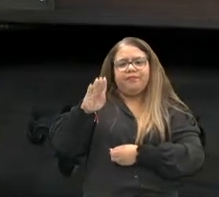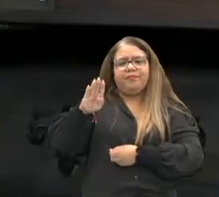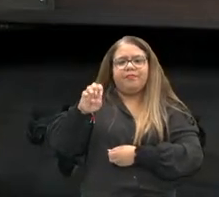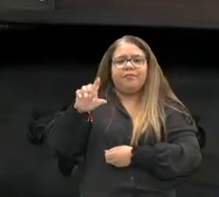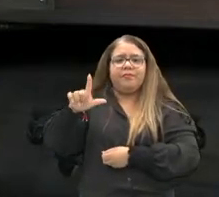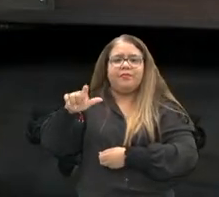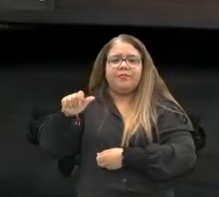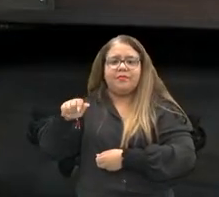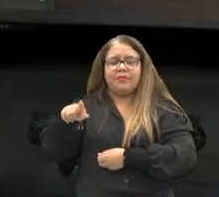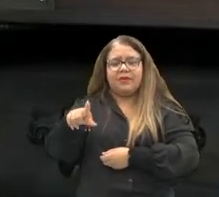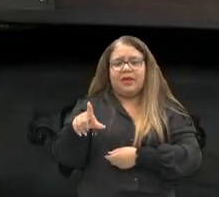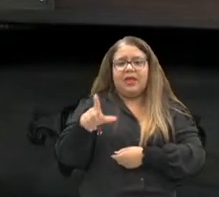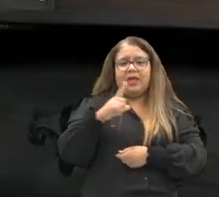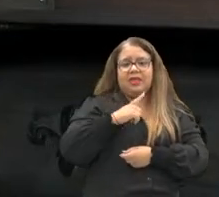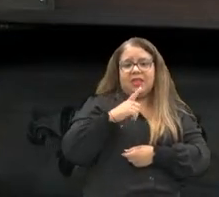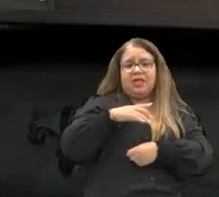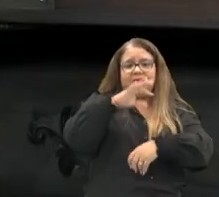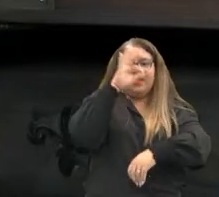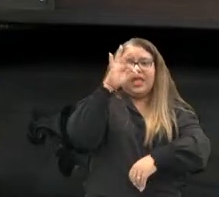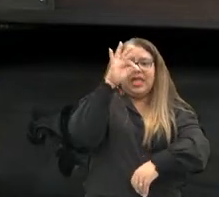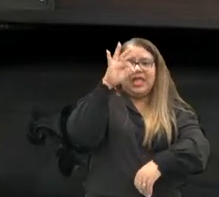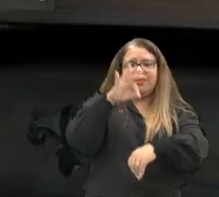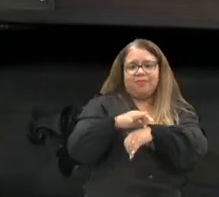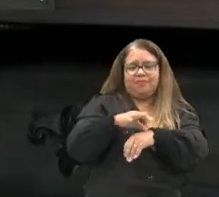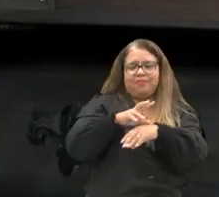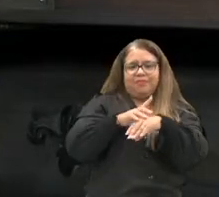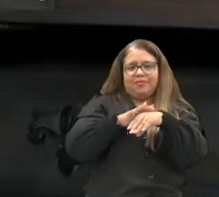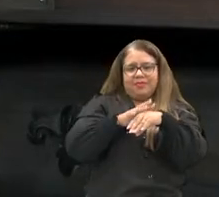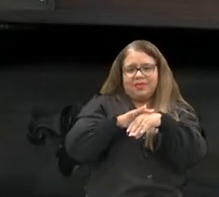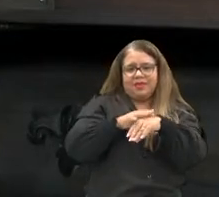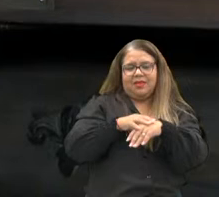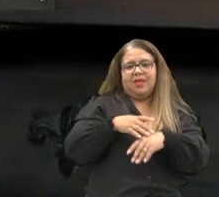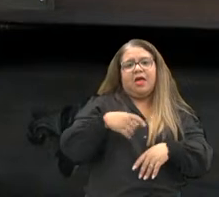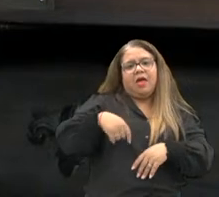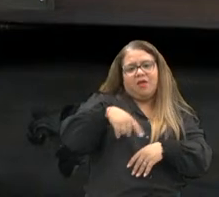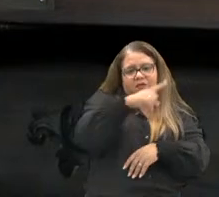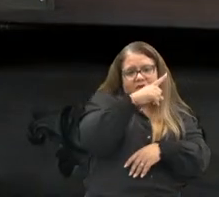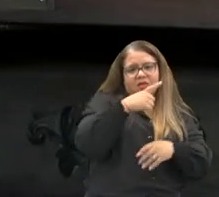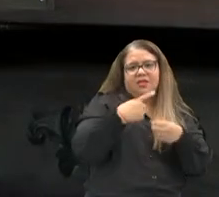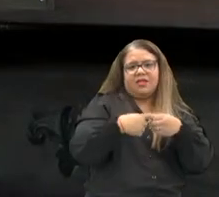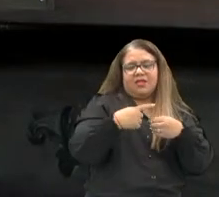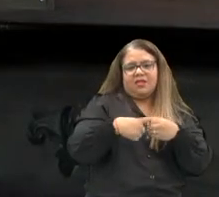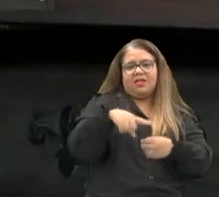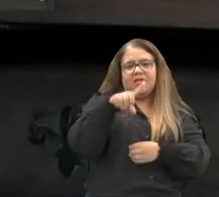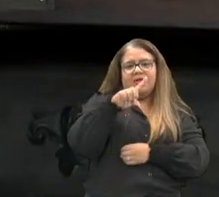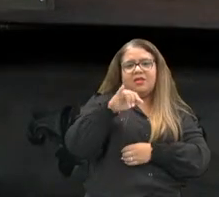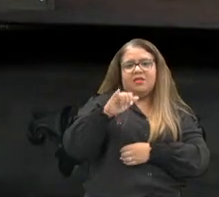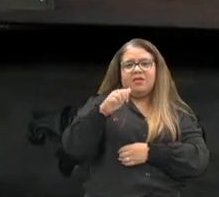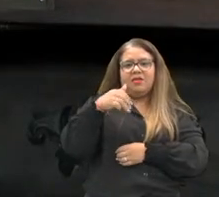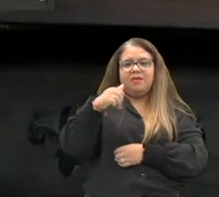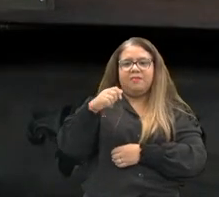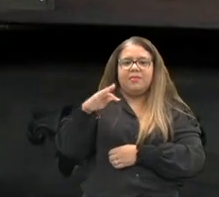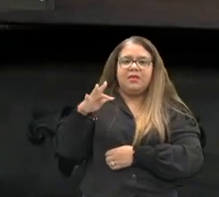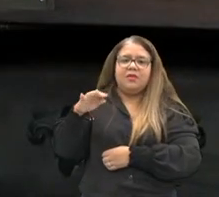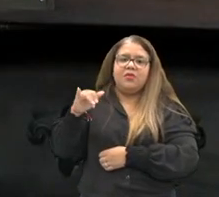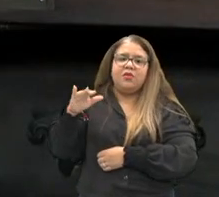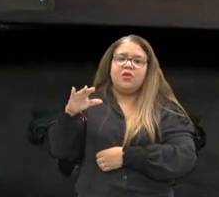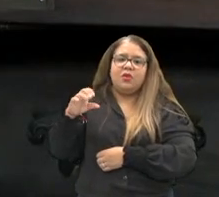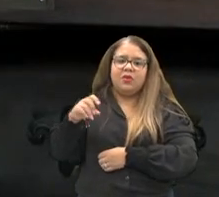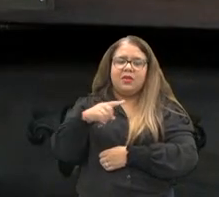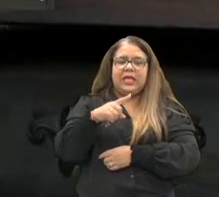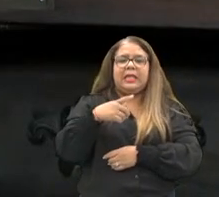Mas ele contraiu malária. Então foi se tratar em Diamantino, a cidade mais próspera que Vila